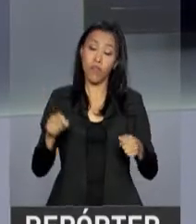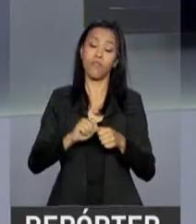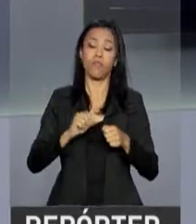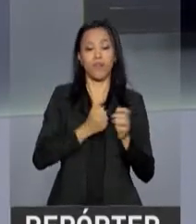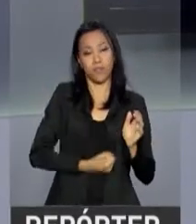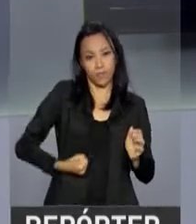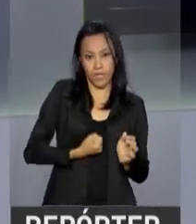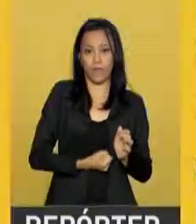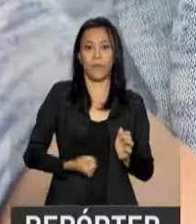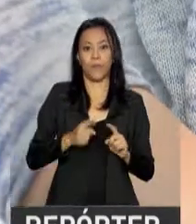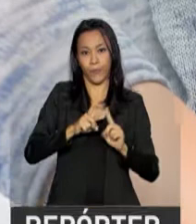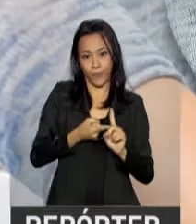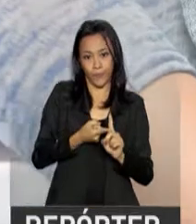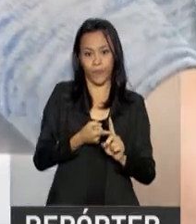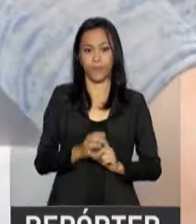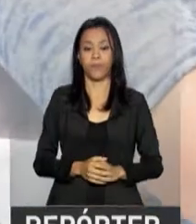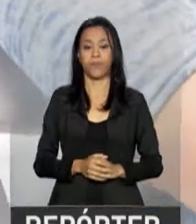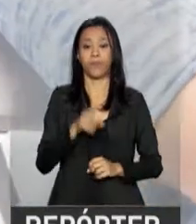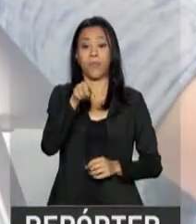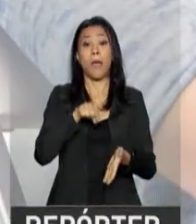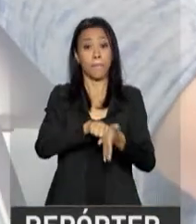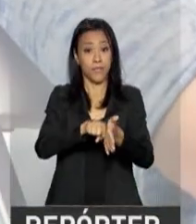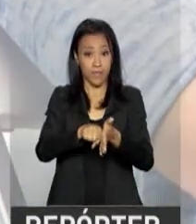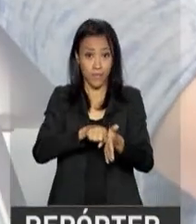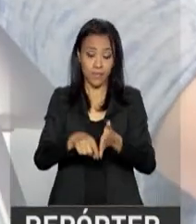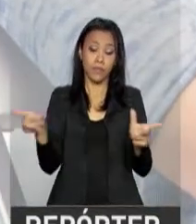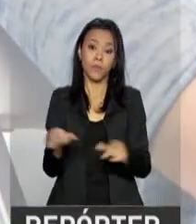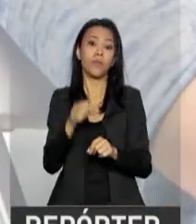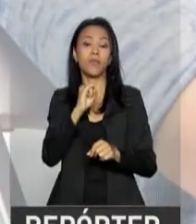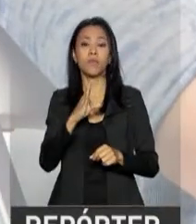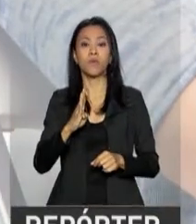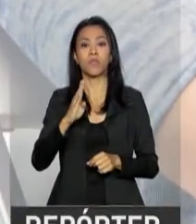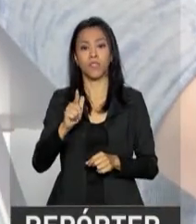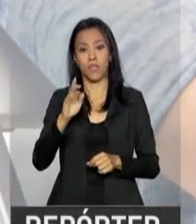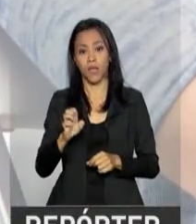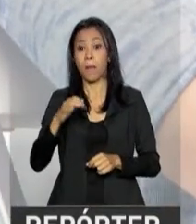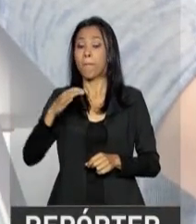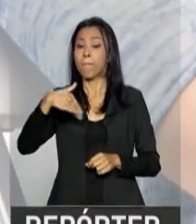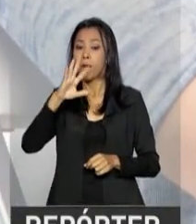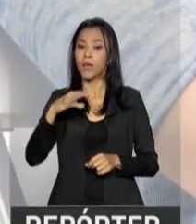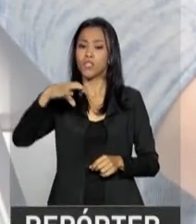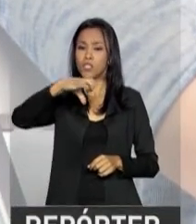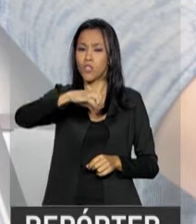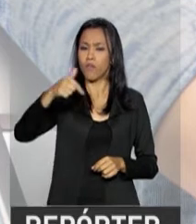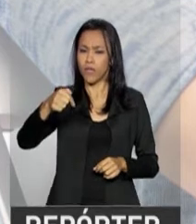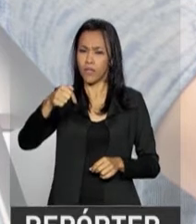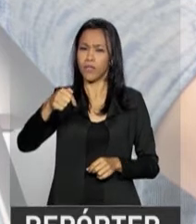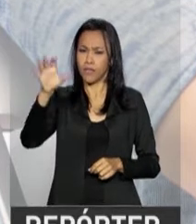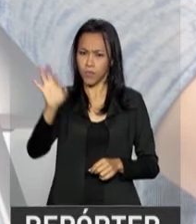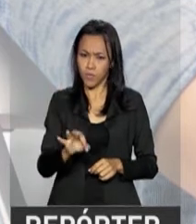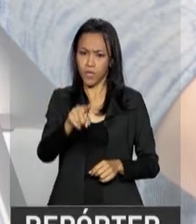natal segundo a pesquisa do ibge mais de 97 por cento das grávidas com idade entre